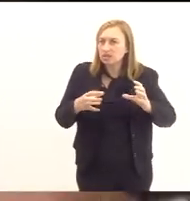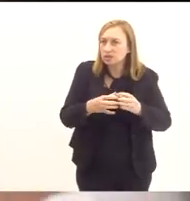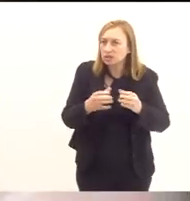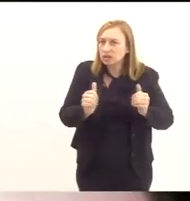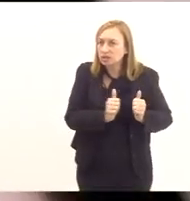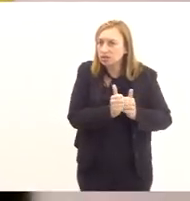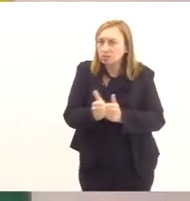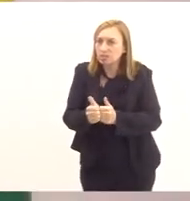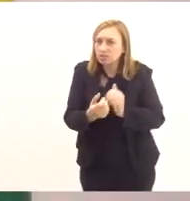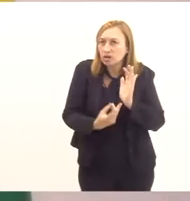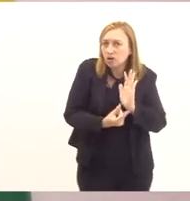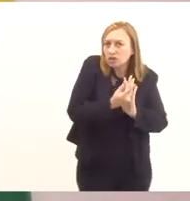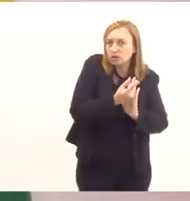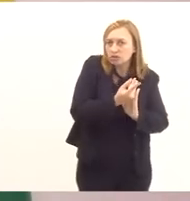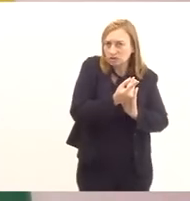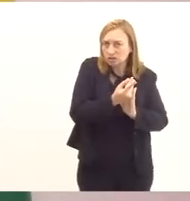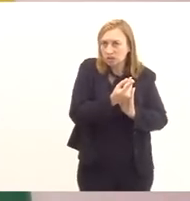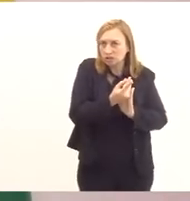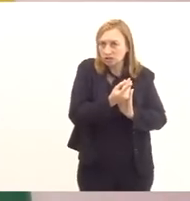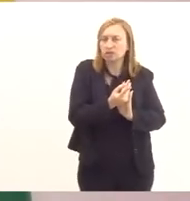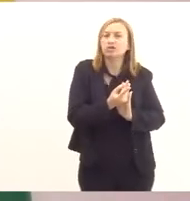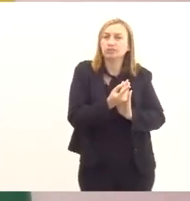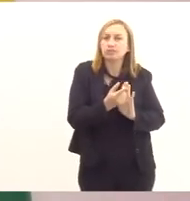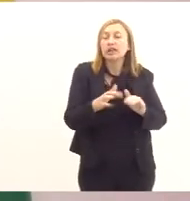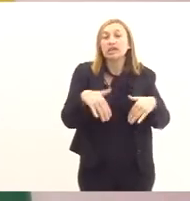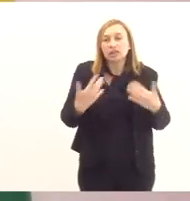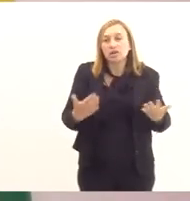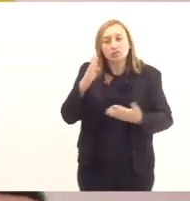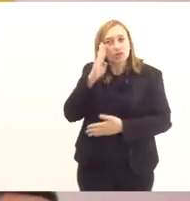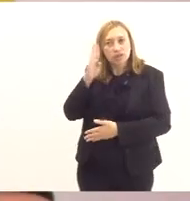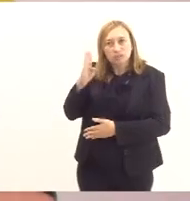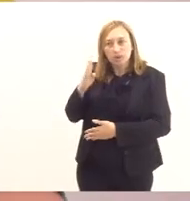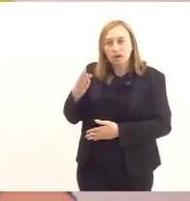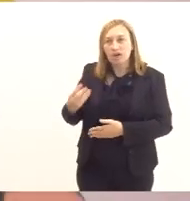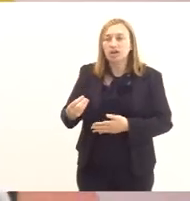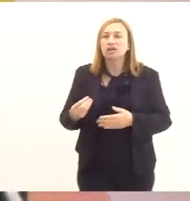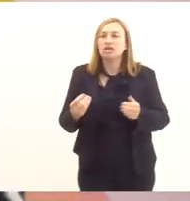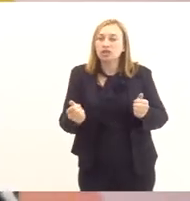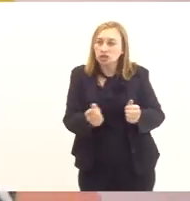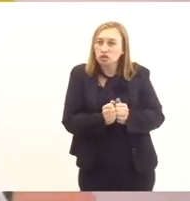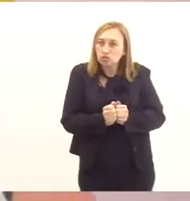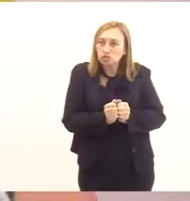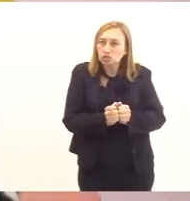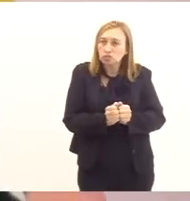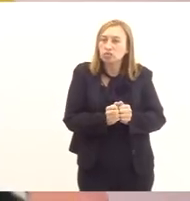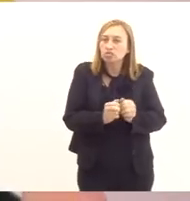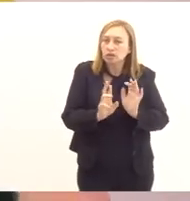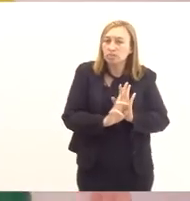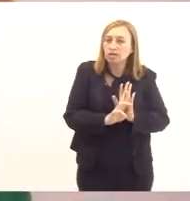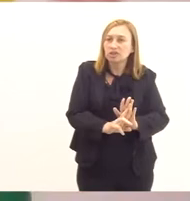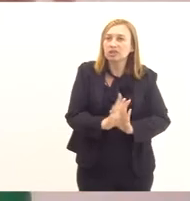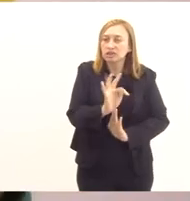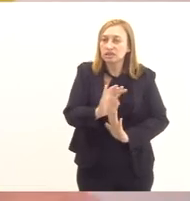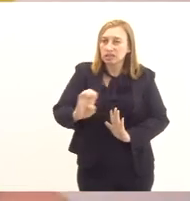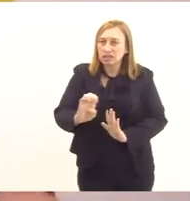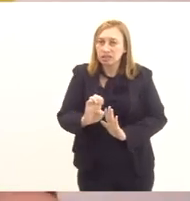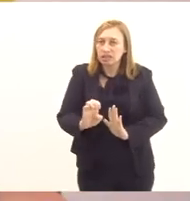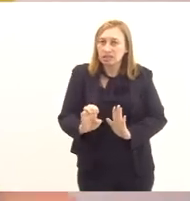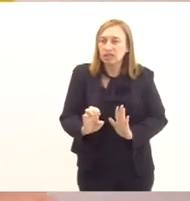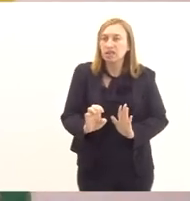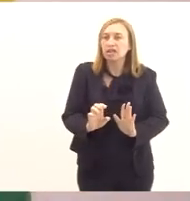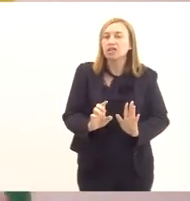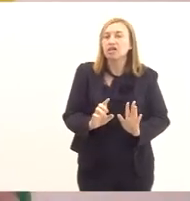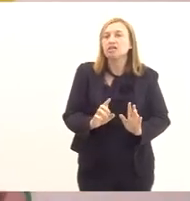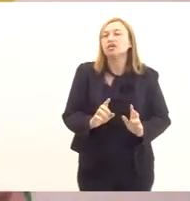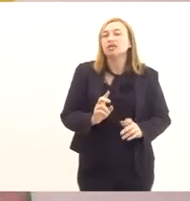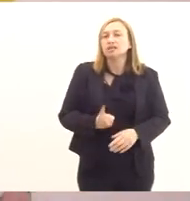para a questão orçamentária e para que estão financiando então fundamental a presença do TSE que fica aí o registro para que nas próximas em sempre tem um